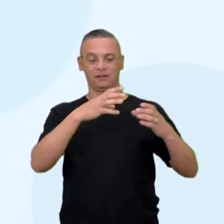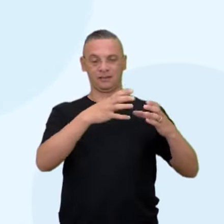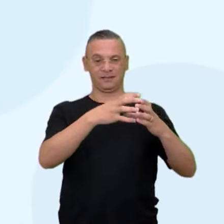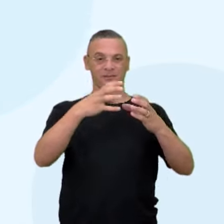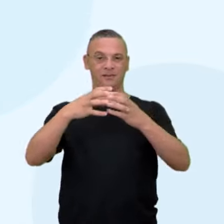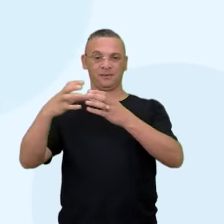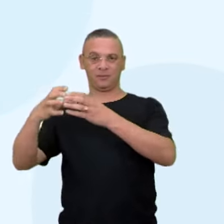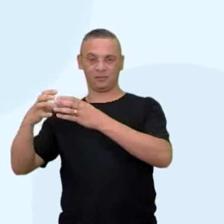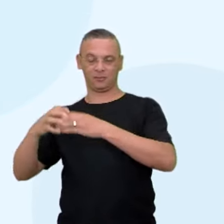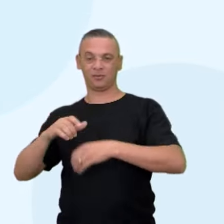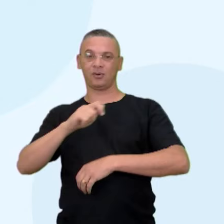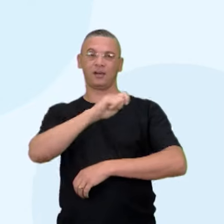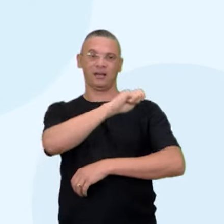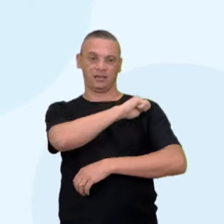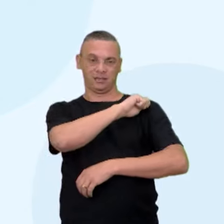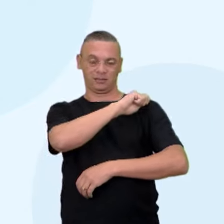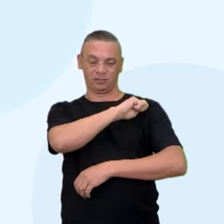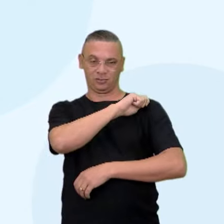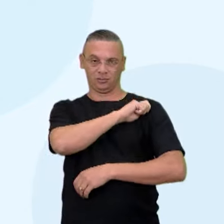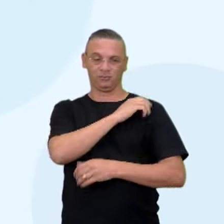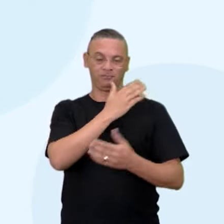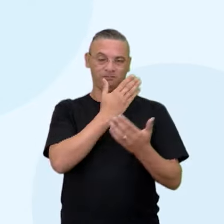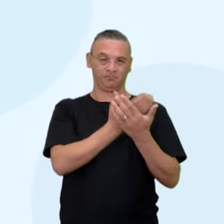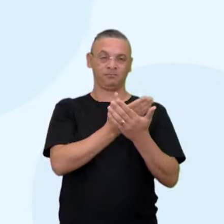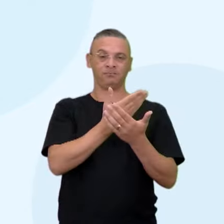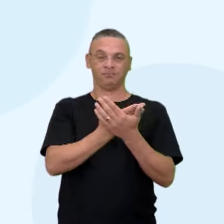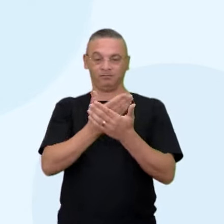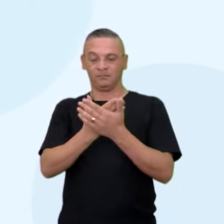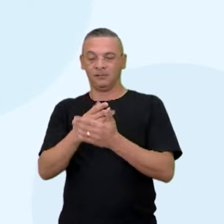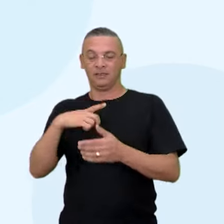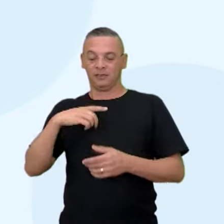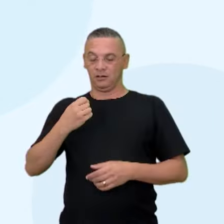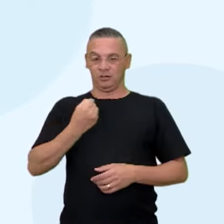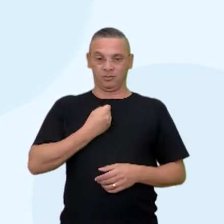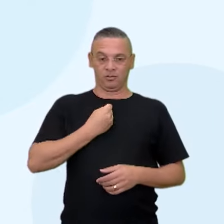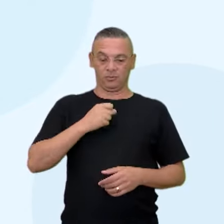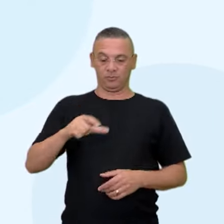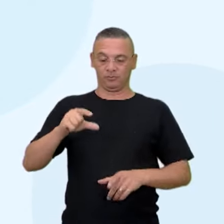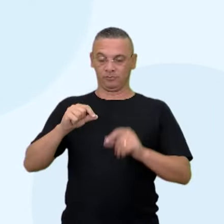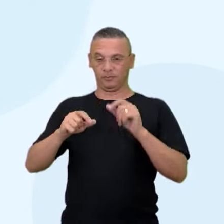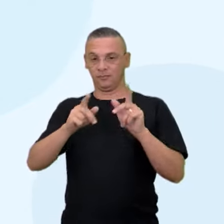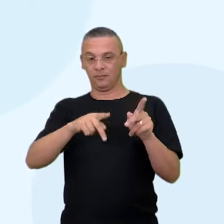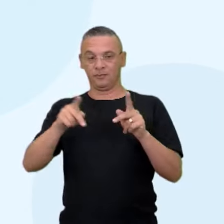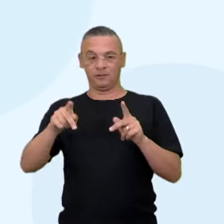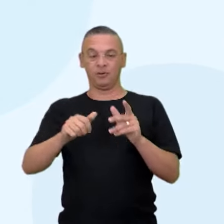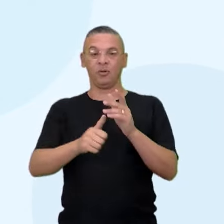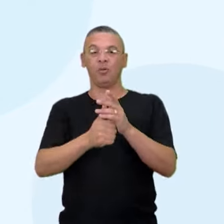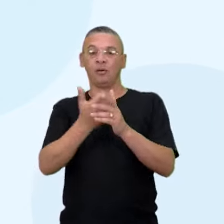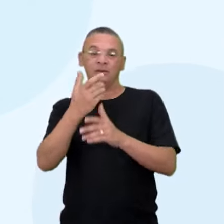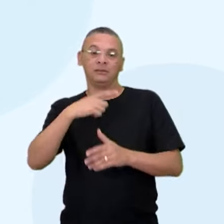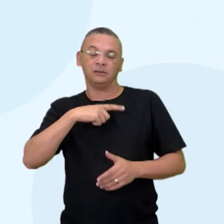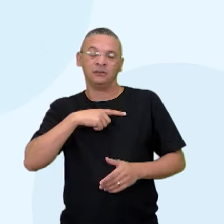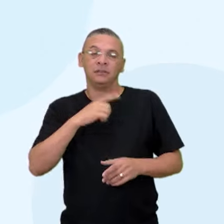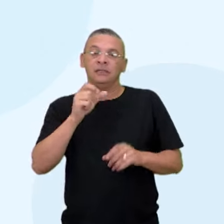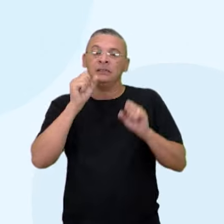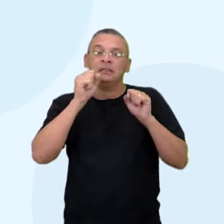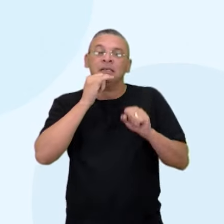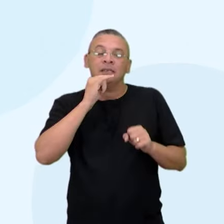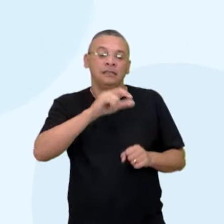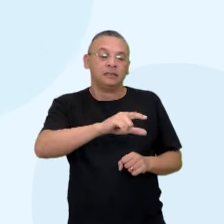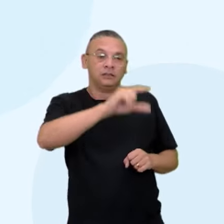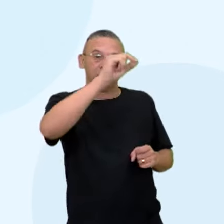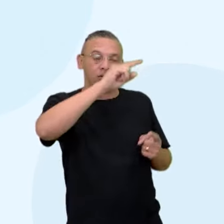estudantes, né? Esses grupos que aí tem o número conforme for a quantidade de alunos na sala, e que eles possam escolher